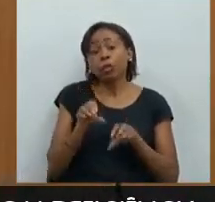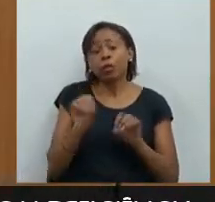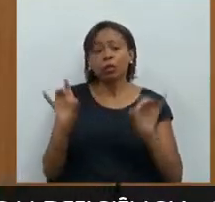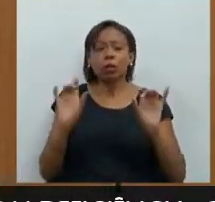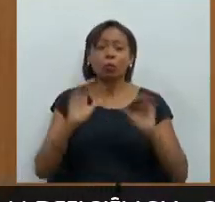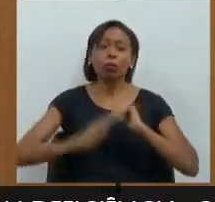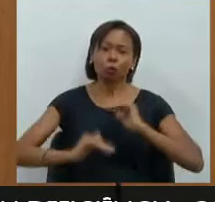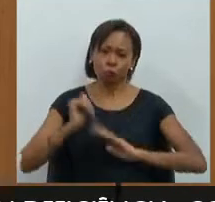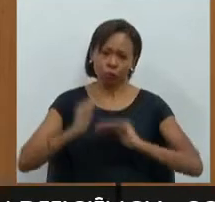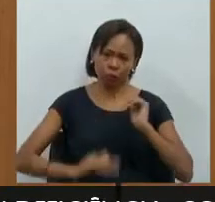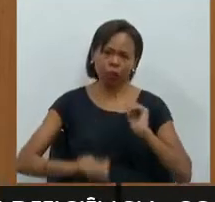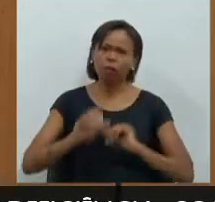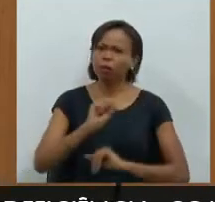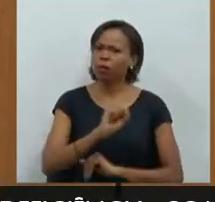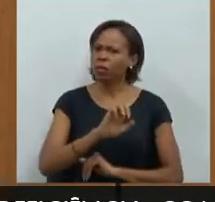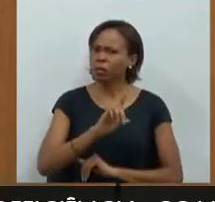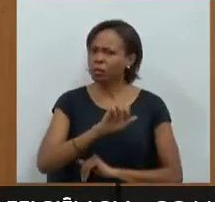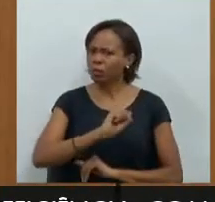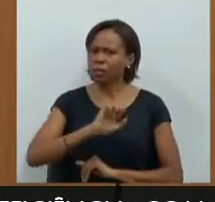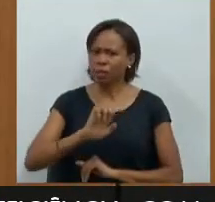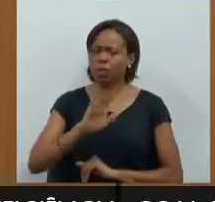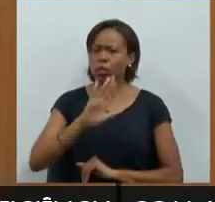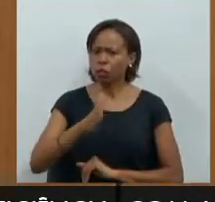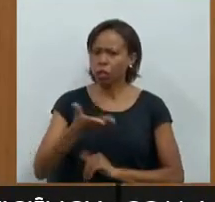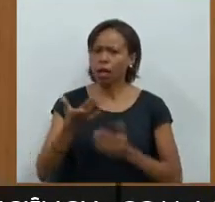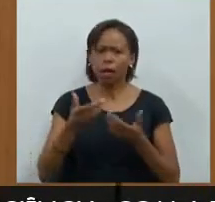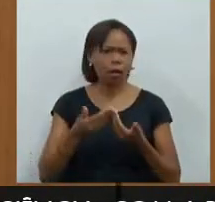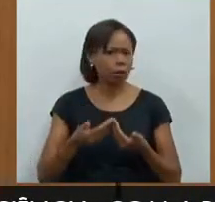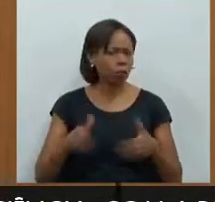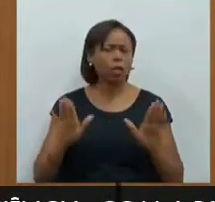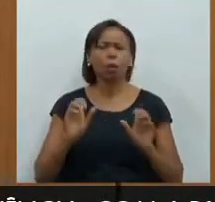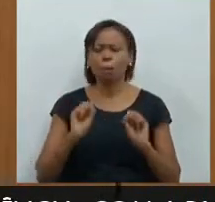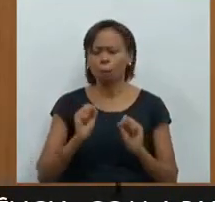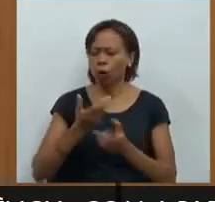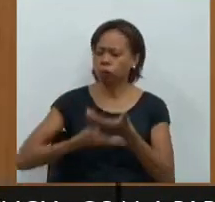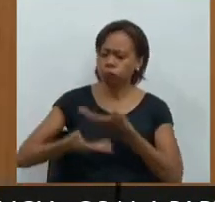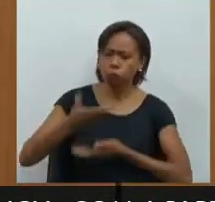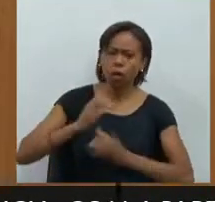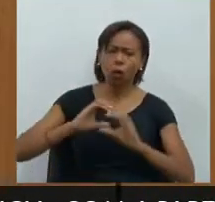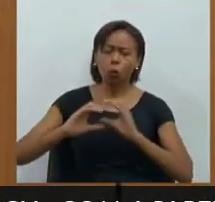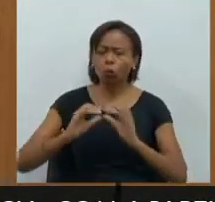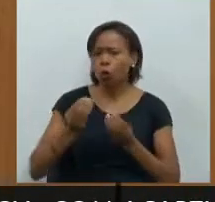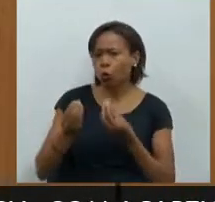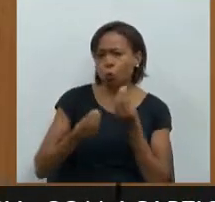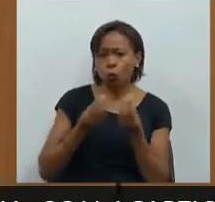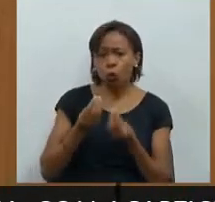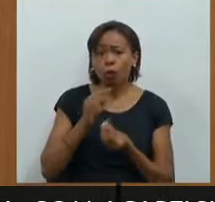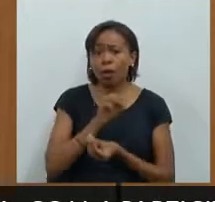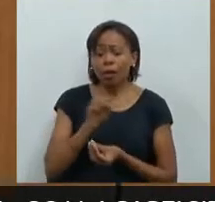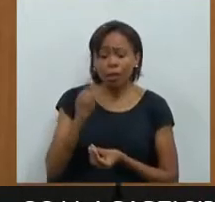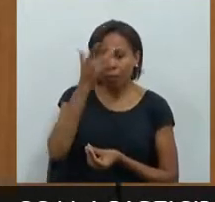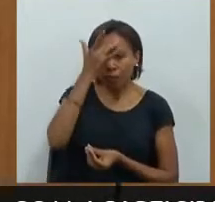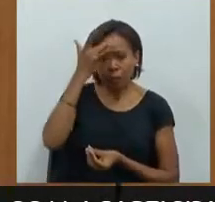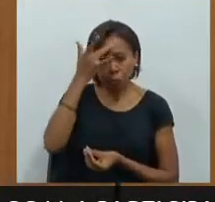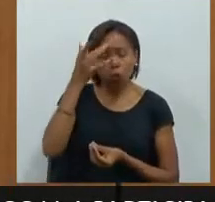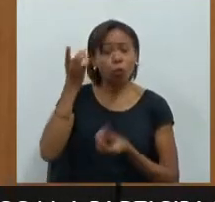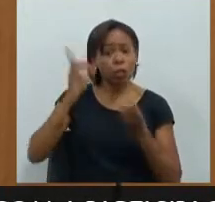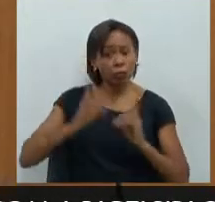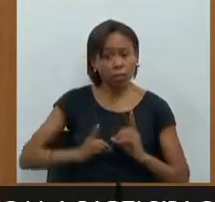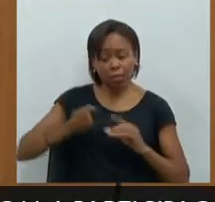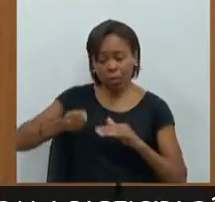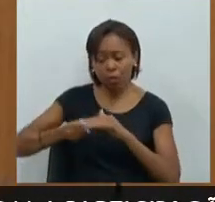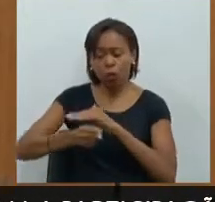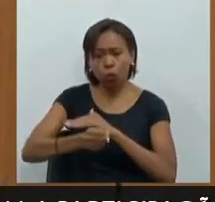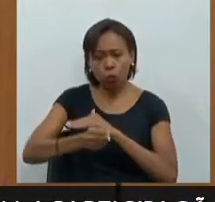é aberto para o diálogo, para a gente conversar, para que possa essas pessoas com deficiência estar inclusa no mercado de